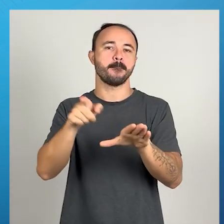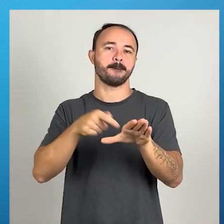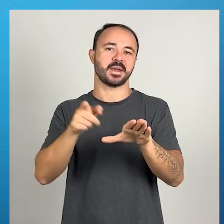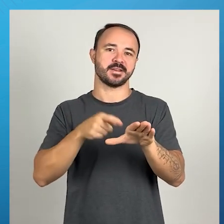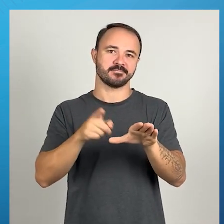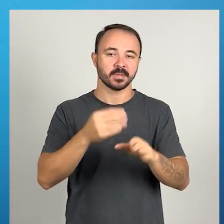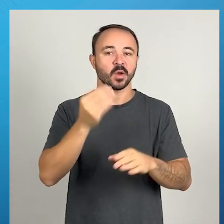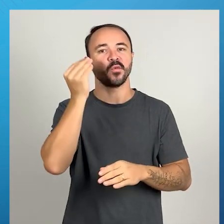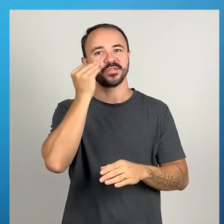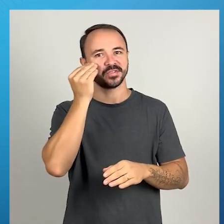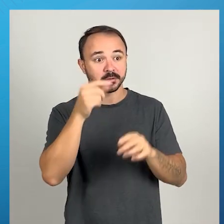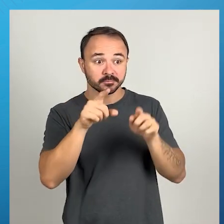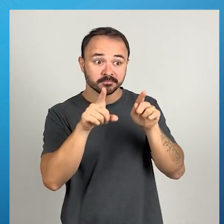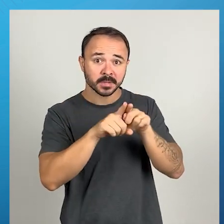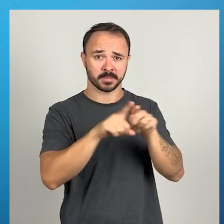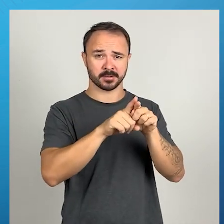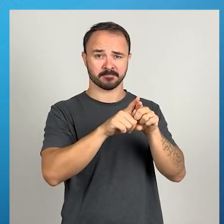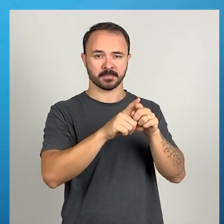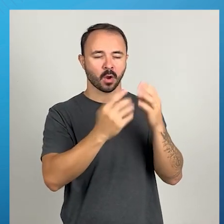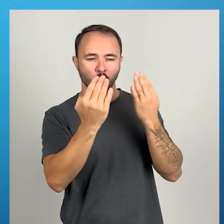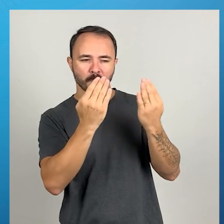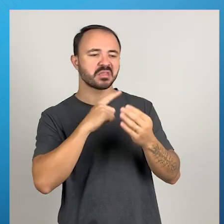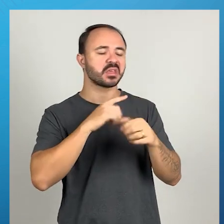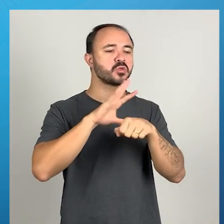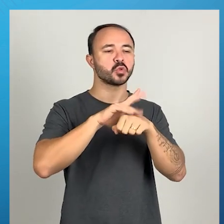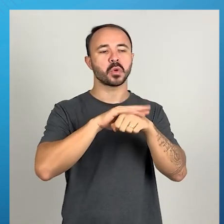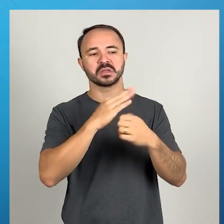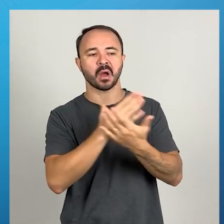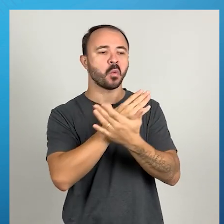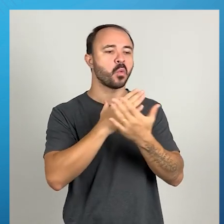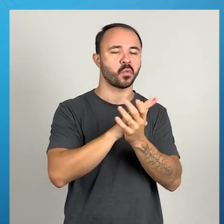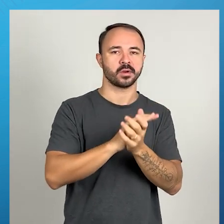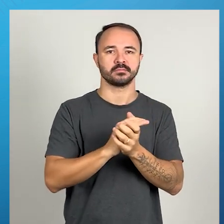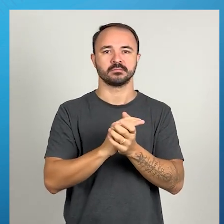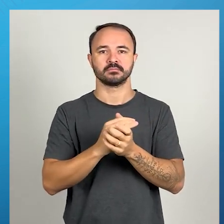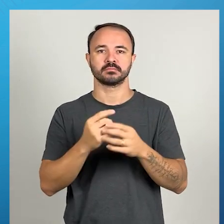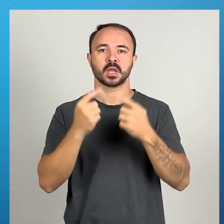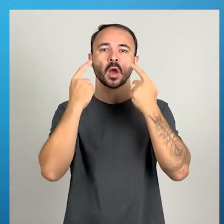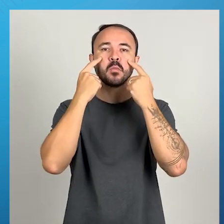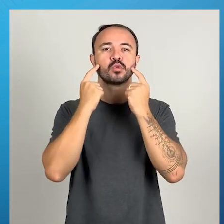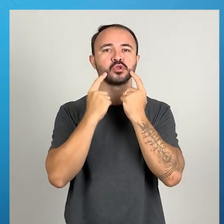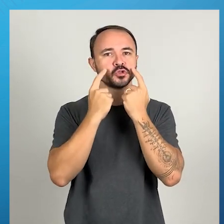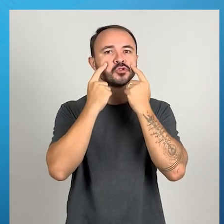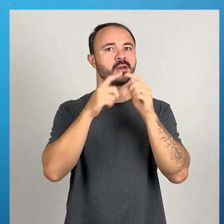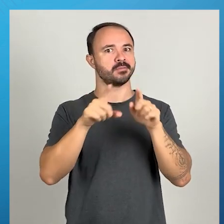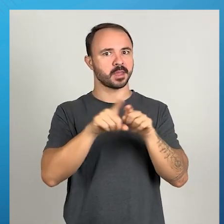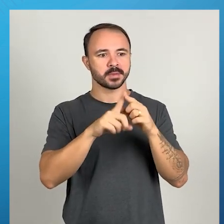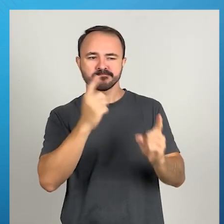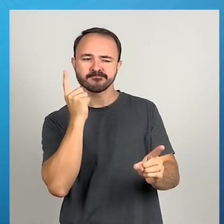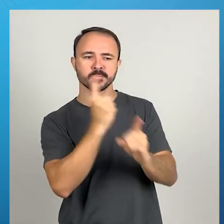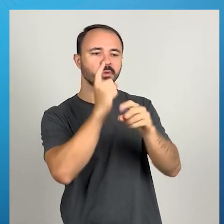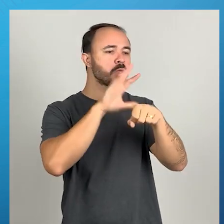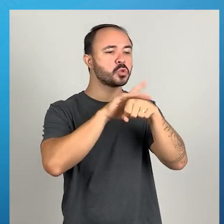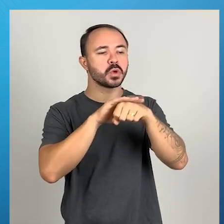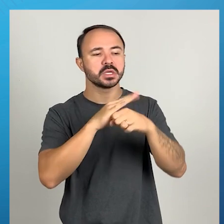analisar ali as doenças raras, teste da bochechinha, que analisa mais de 340 doenças raras genéticas, e